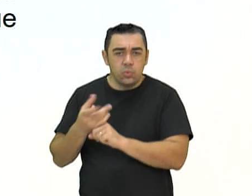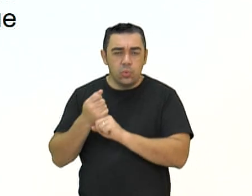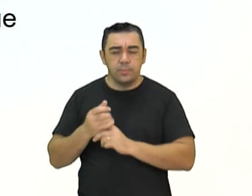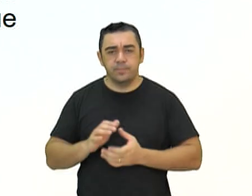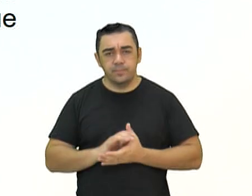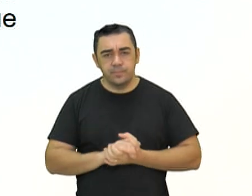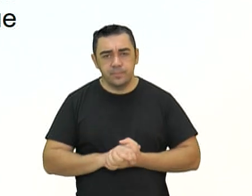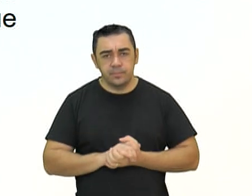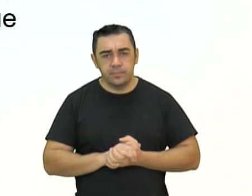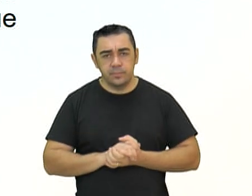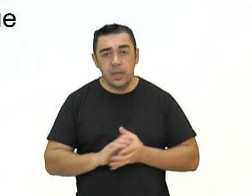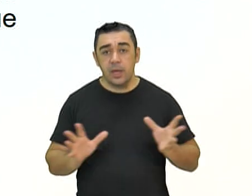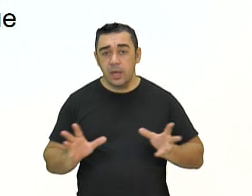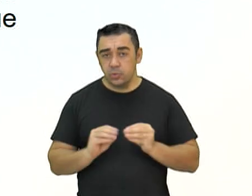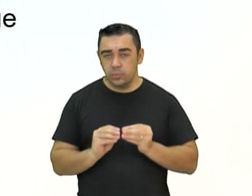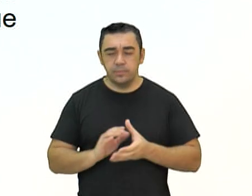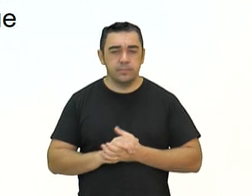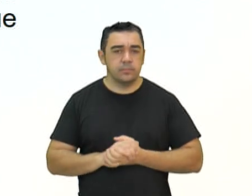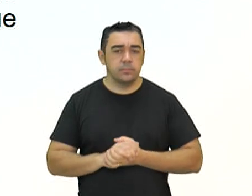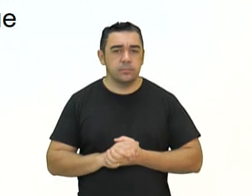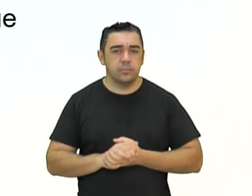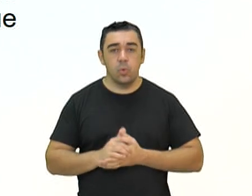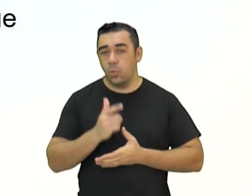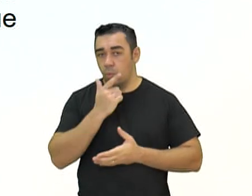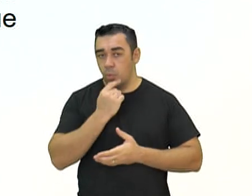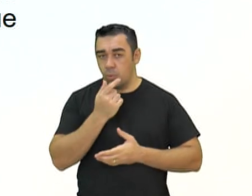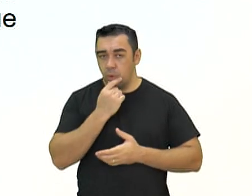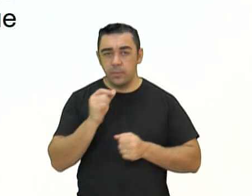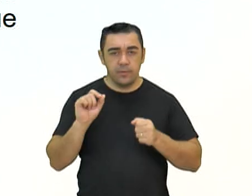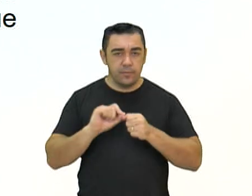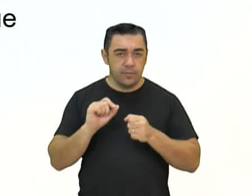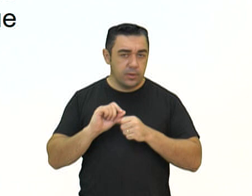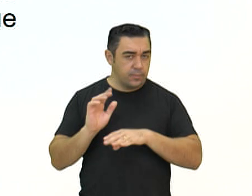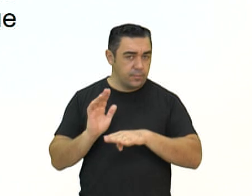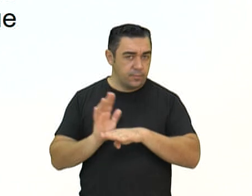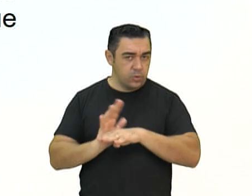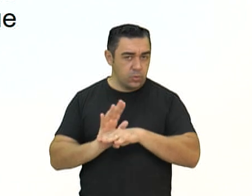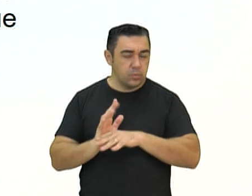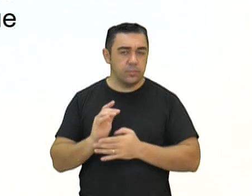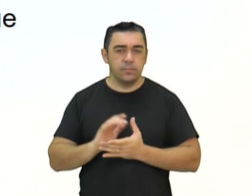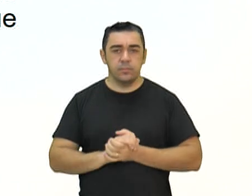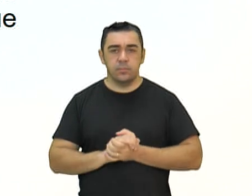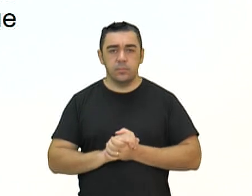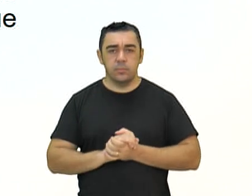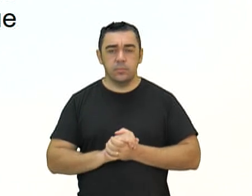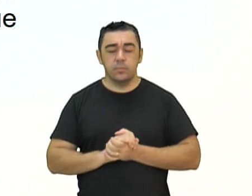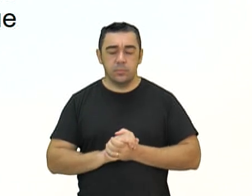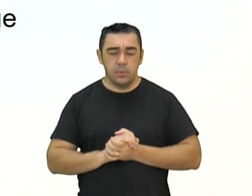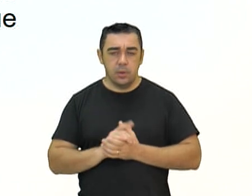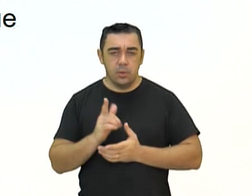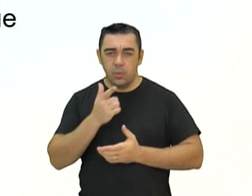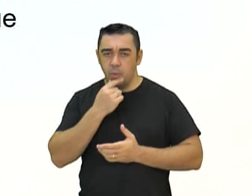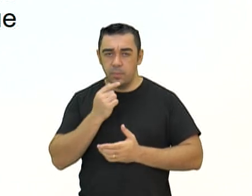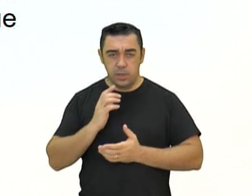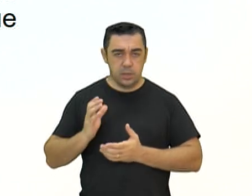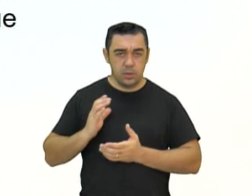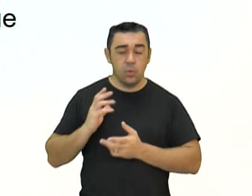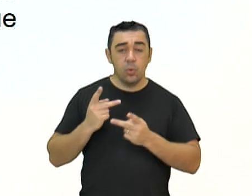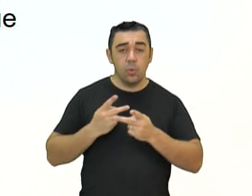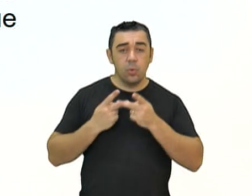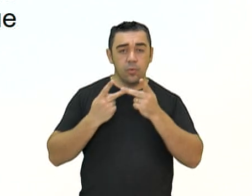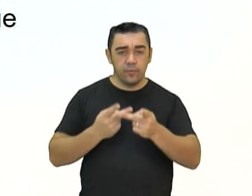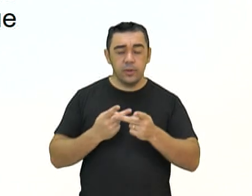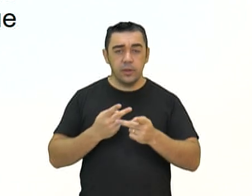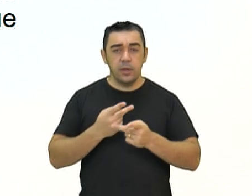Resumo. John, o idealizador do Jurassic Park, convida seus netos e alguns cientistas para